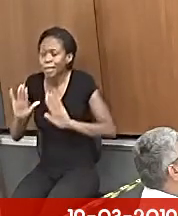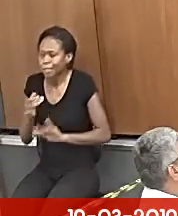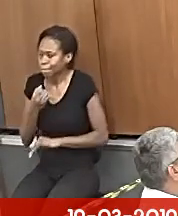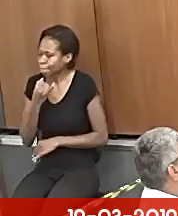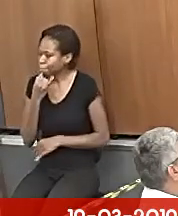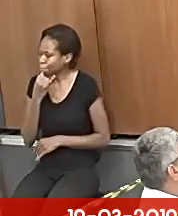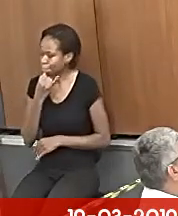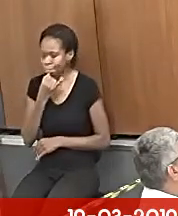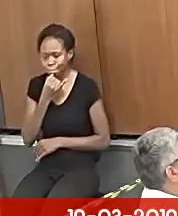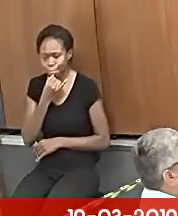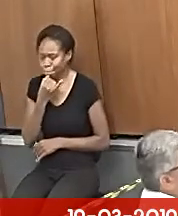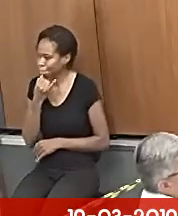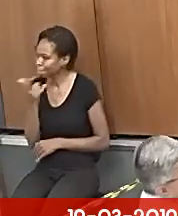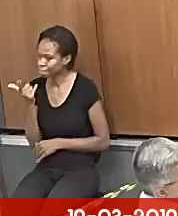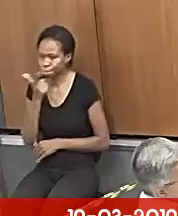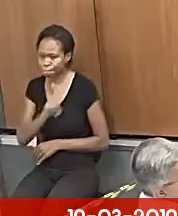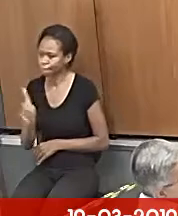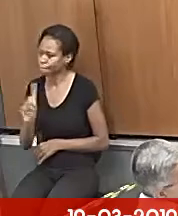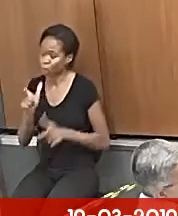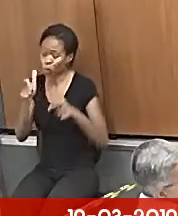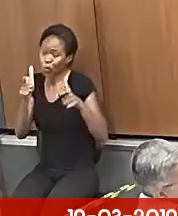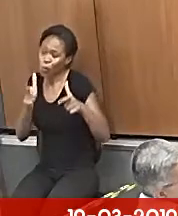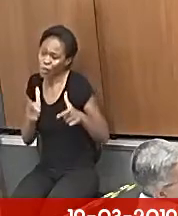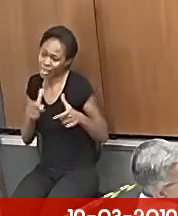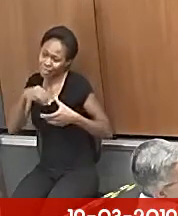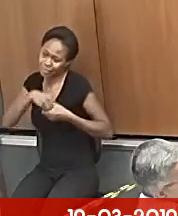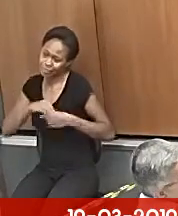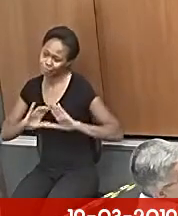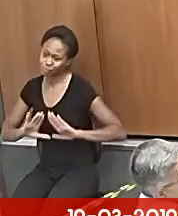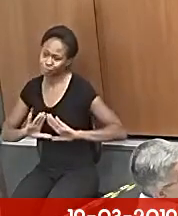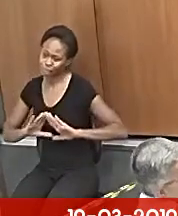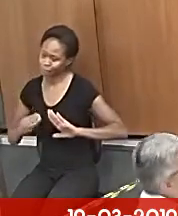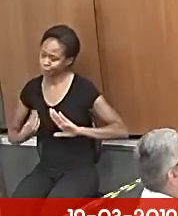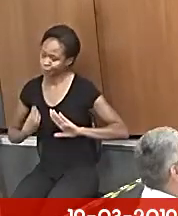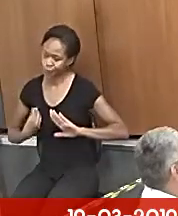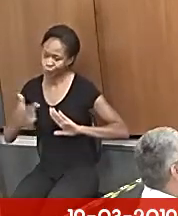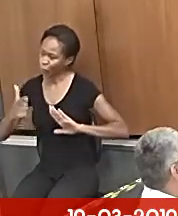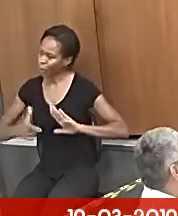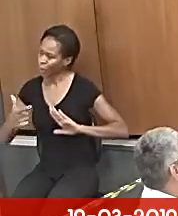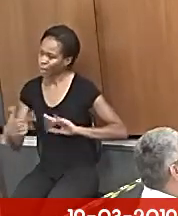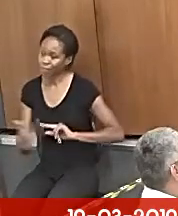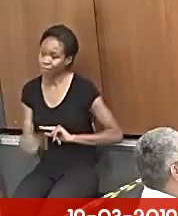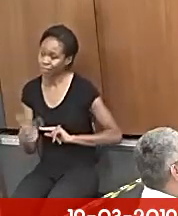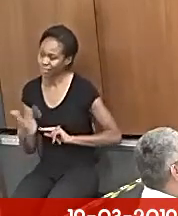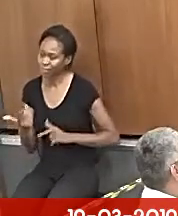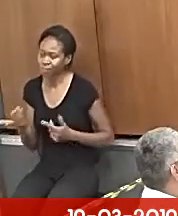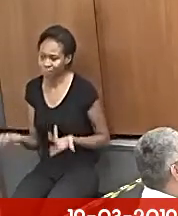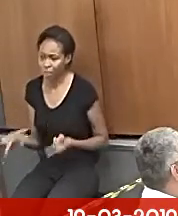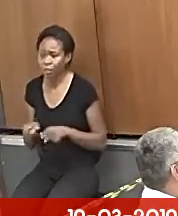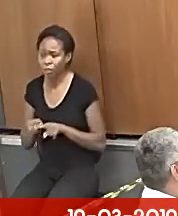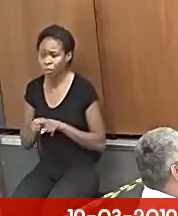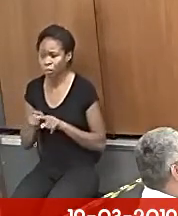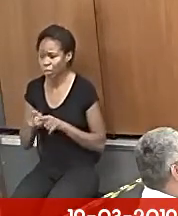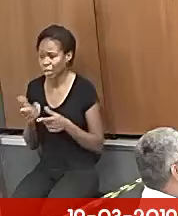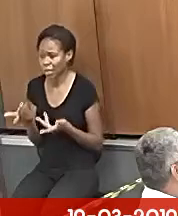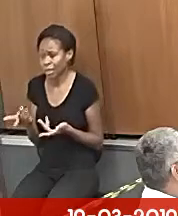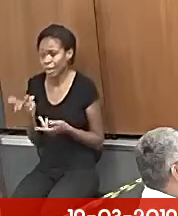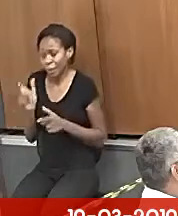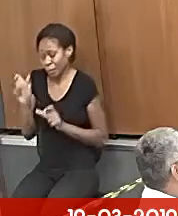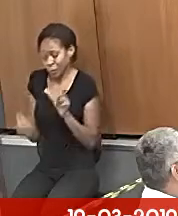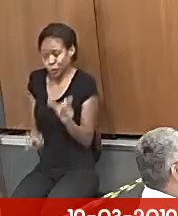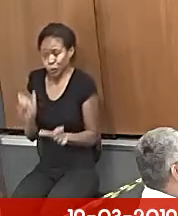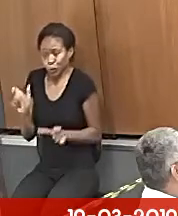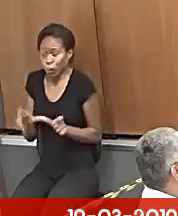um local para funcionar e nem tão pouco como seria a cessão de funcionários sem ser estagiários